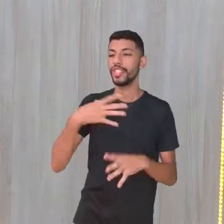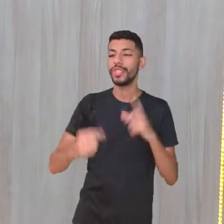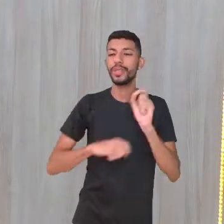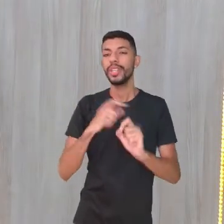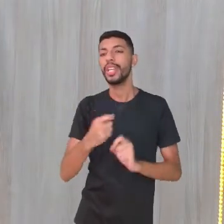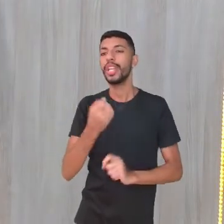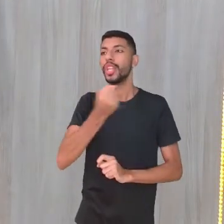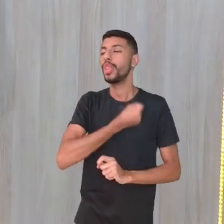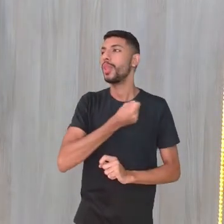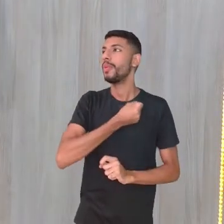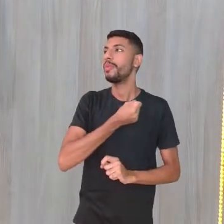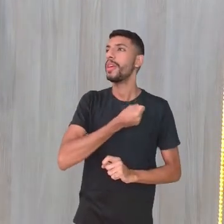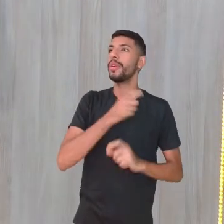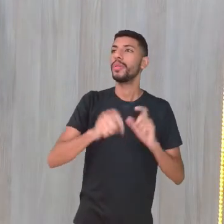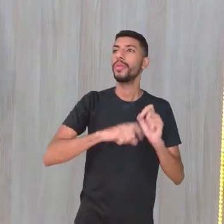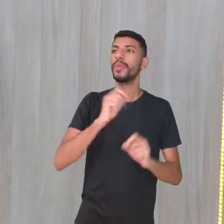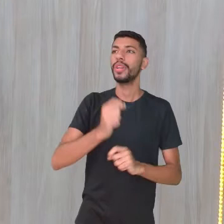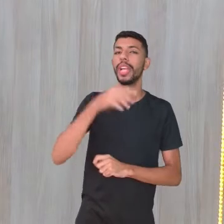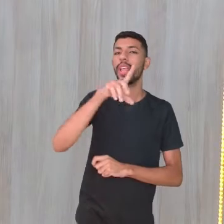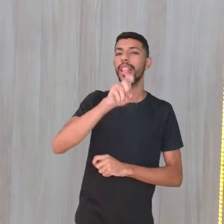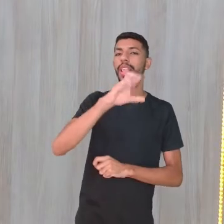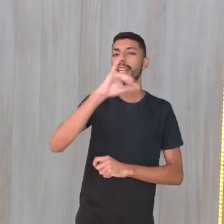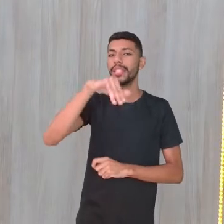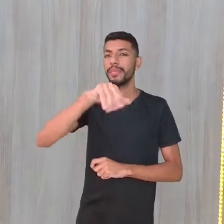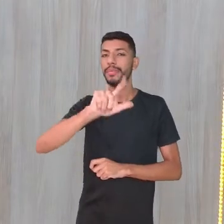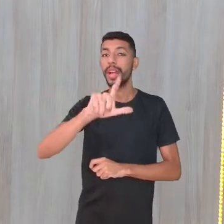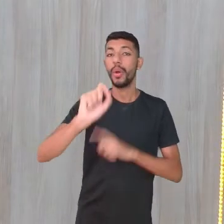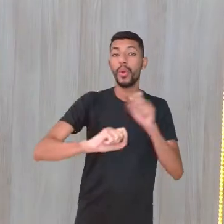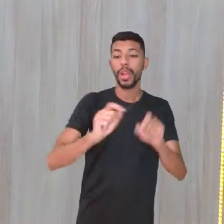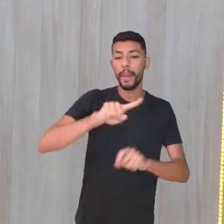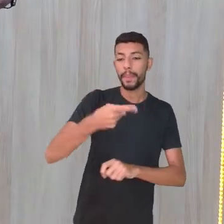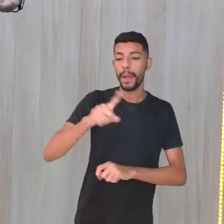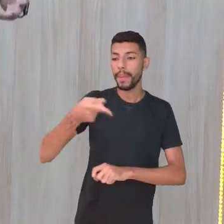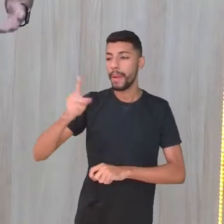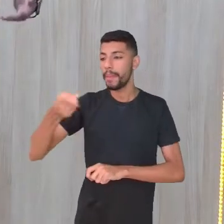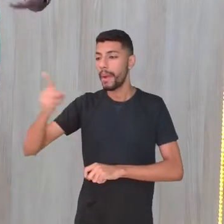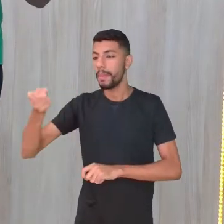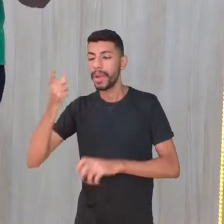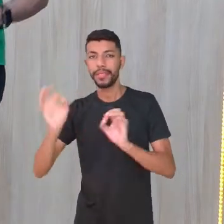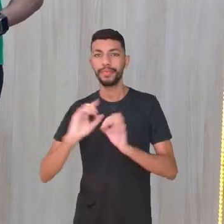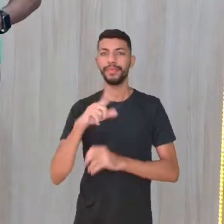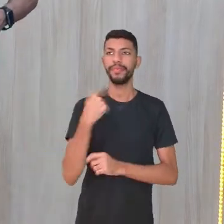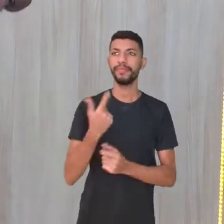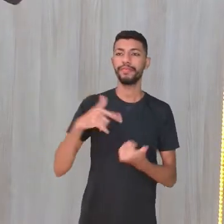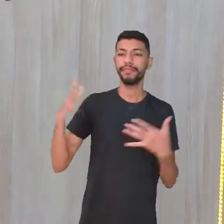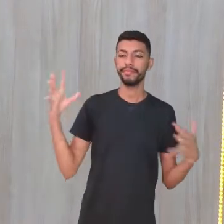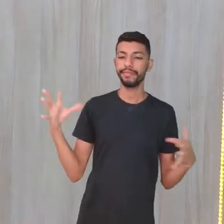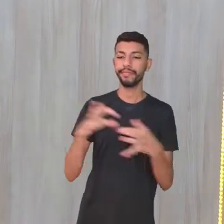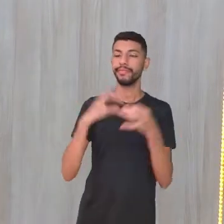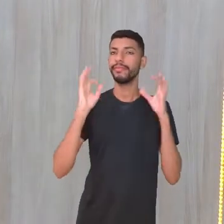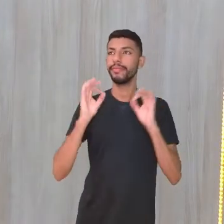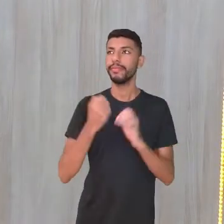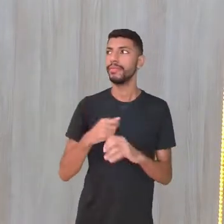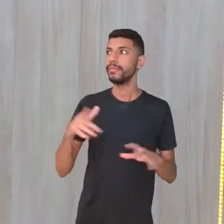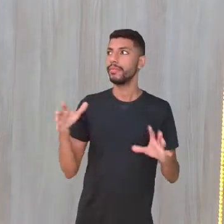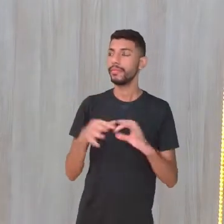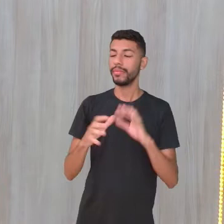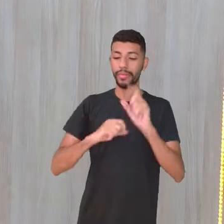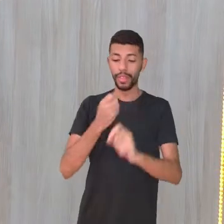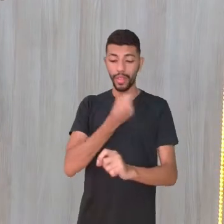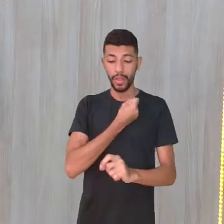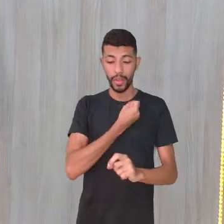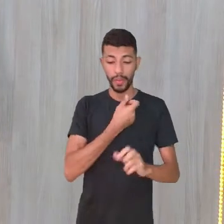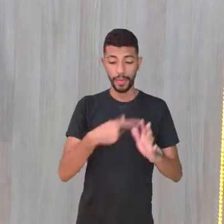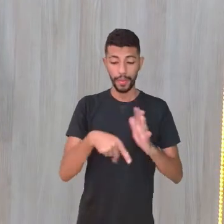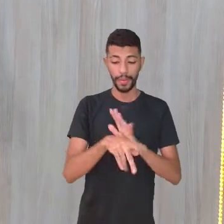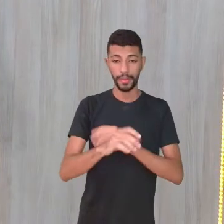decimal, aqueles númerozinhos lá com vírgula. A gente fez as associações aí referente a esses números com vírgula,